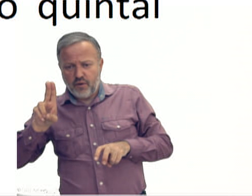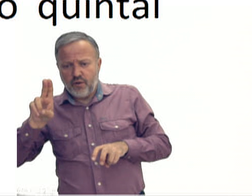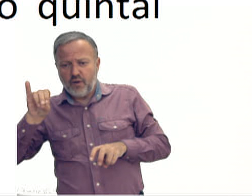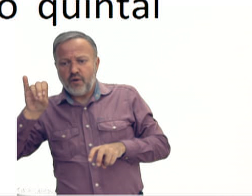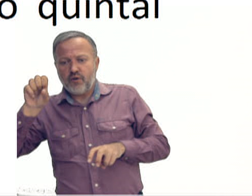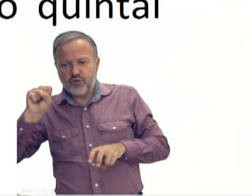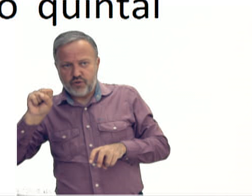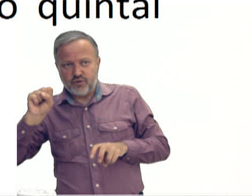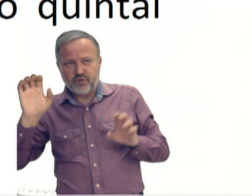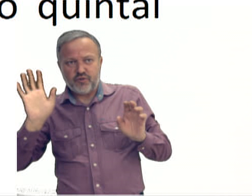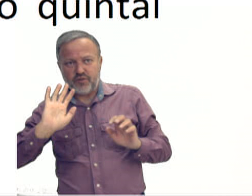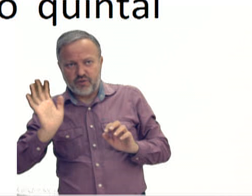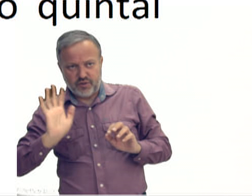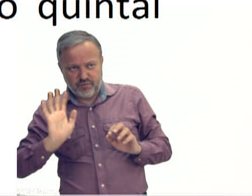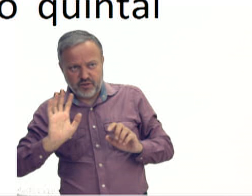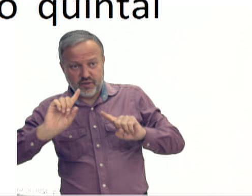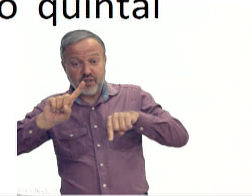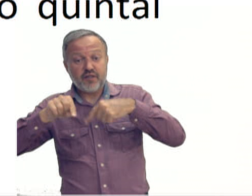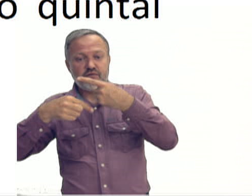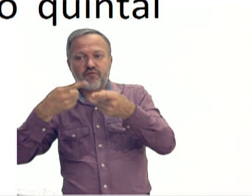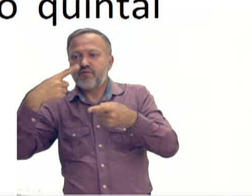abóboras no quintal de Obará.